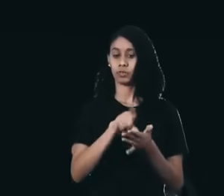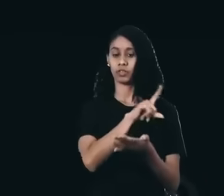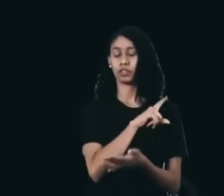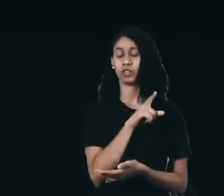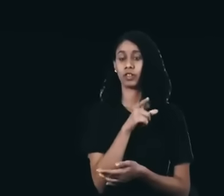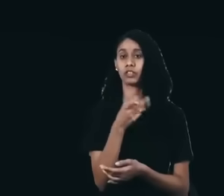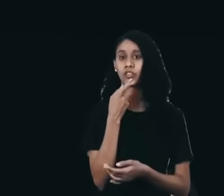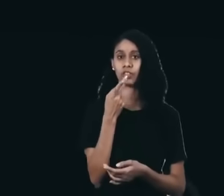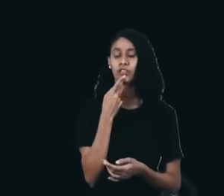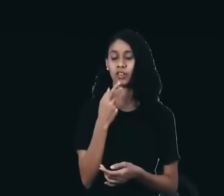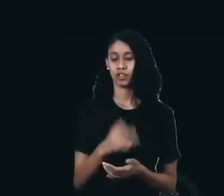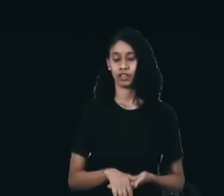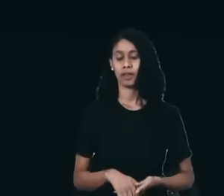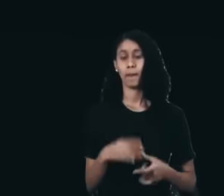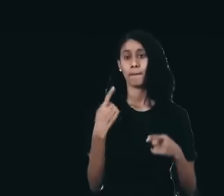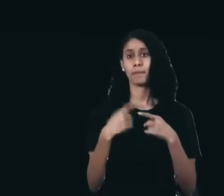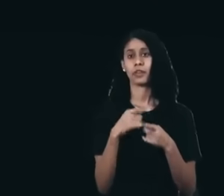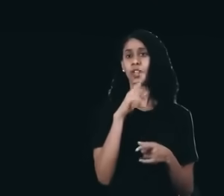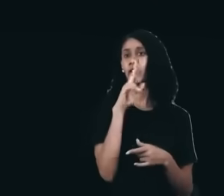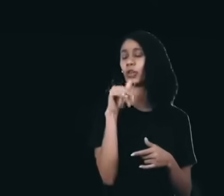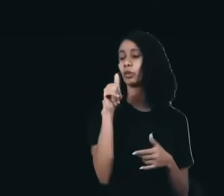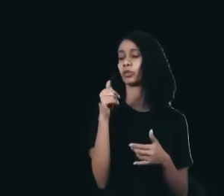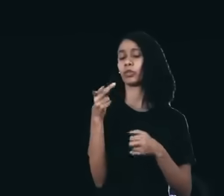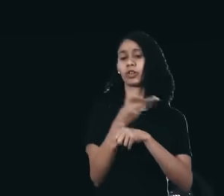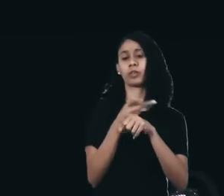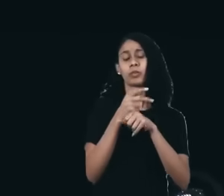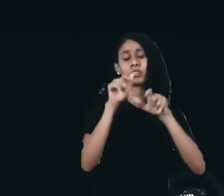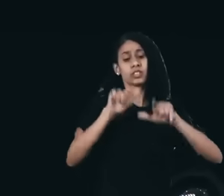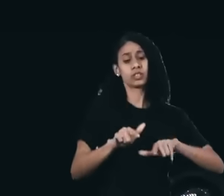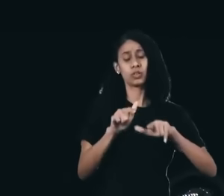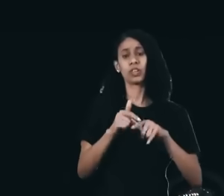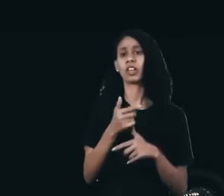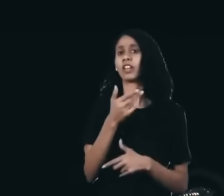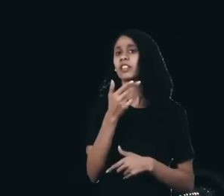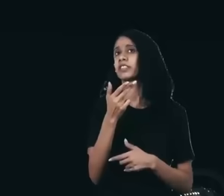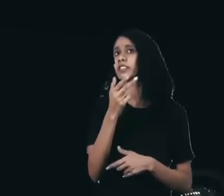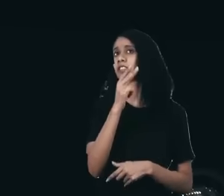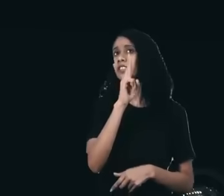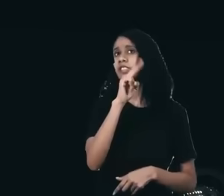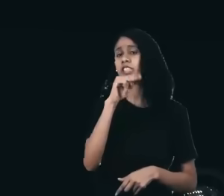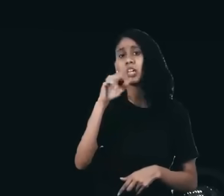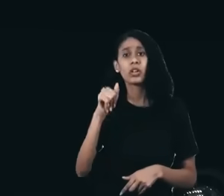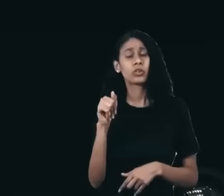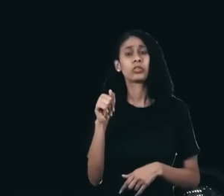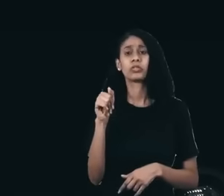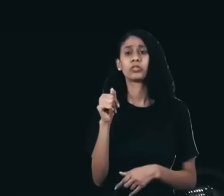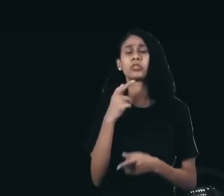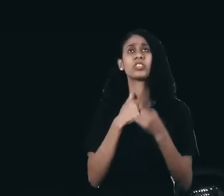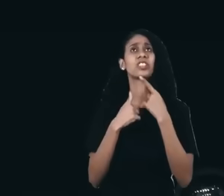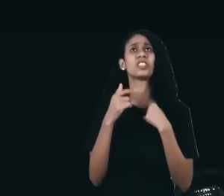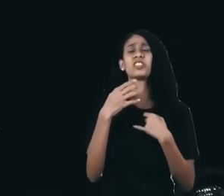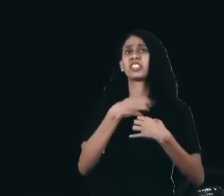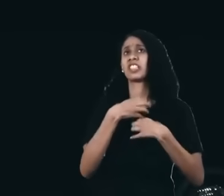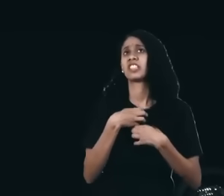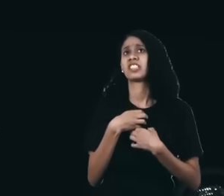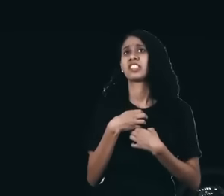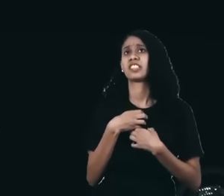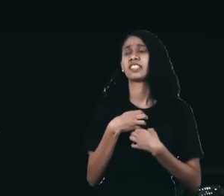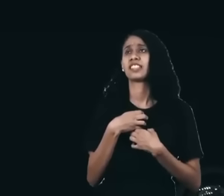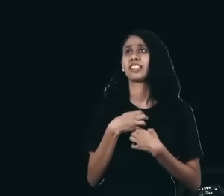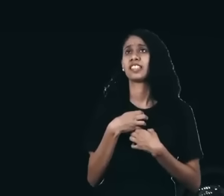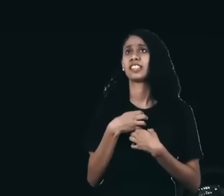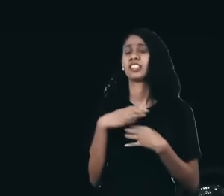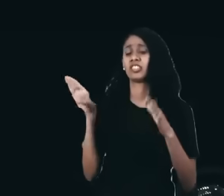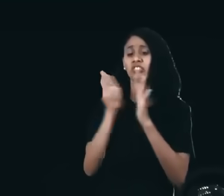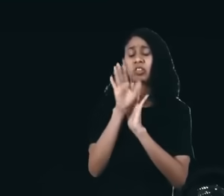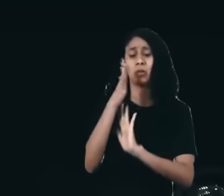assim, ai, mas é porque eu nunca procurei esse lugar, eu nunca desejei, o chamado veio até mim. E eu nunca